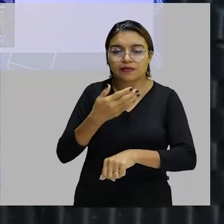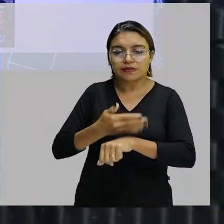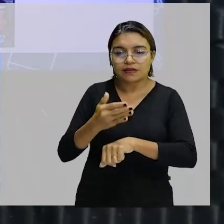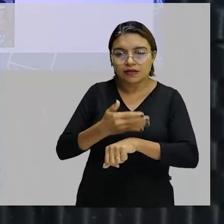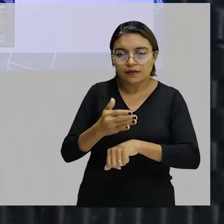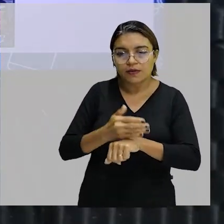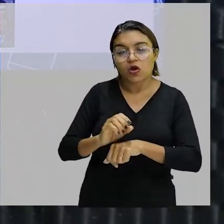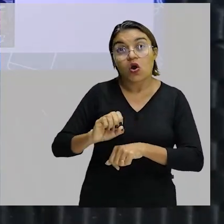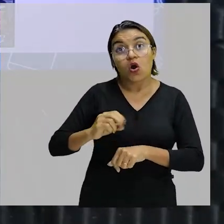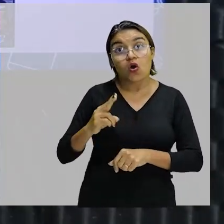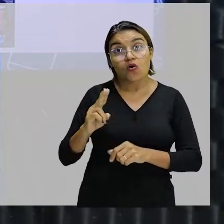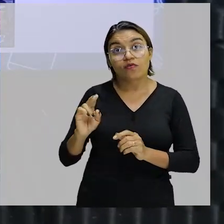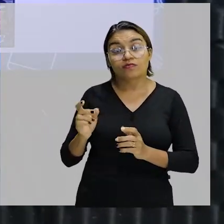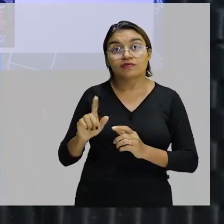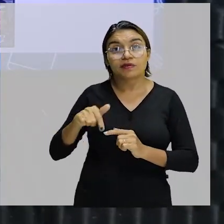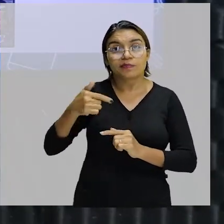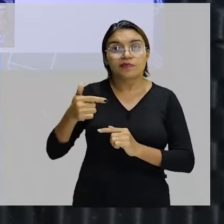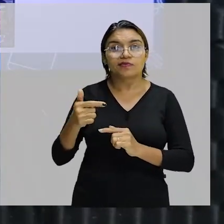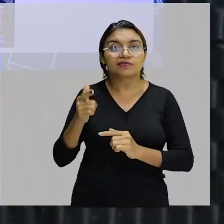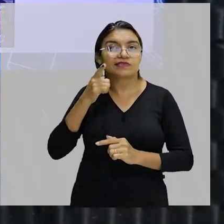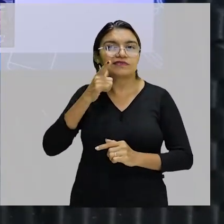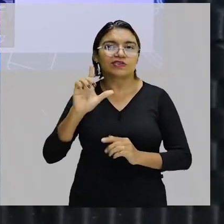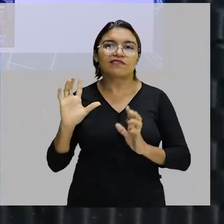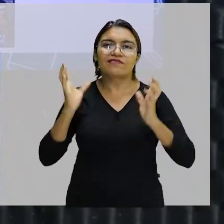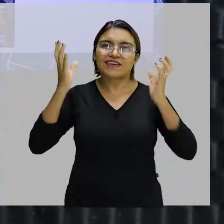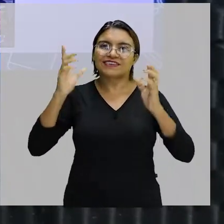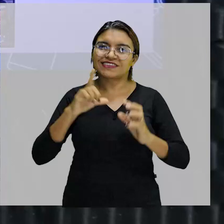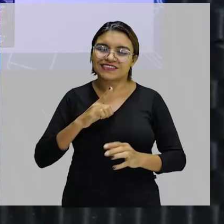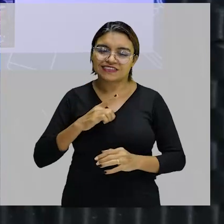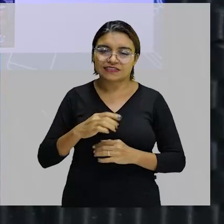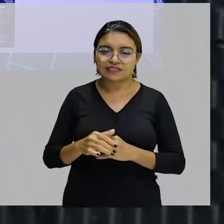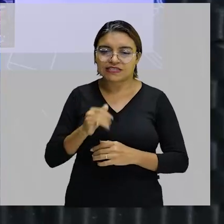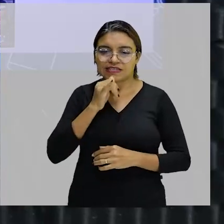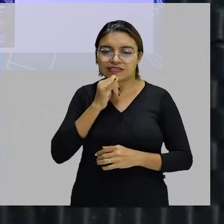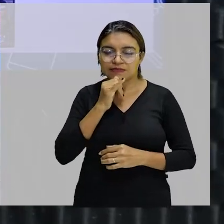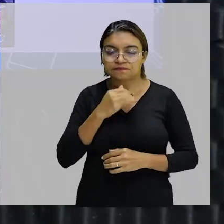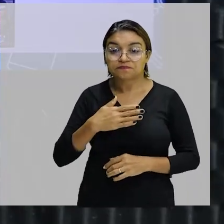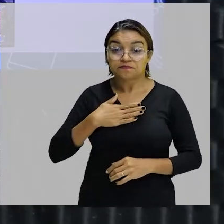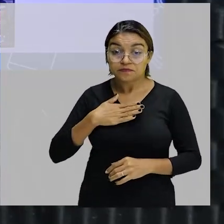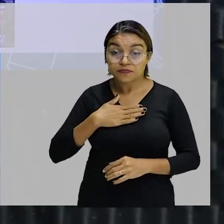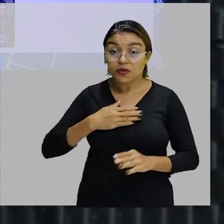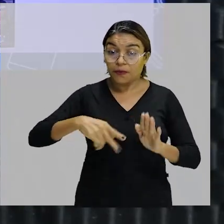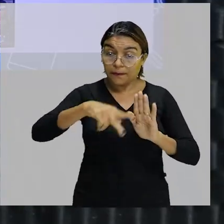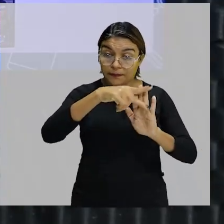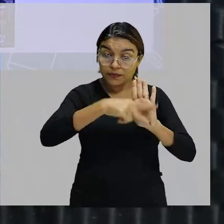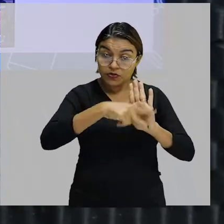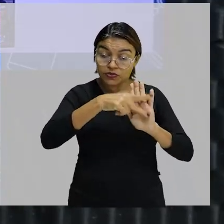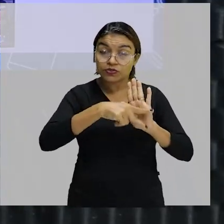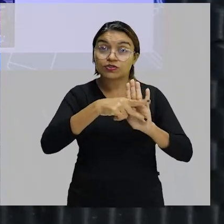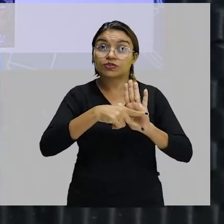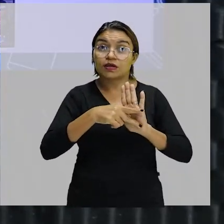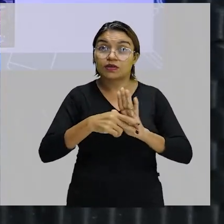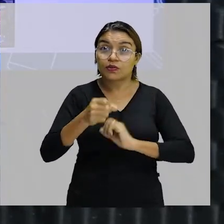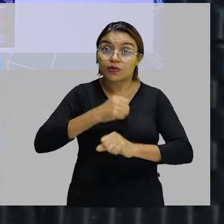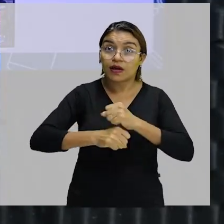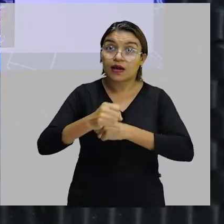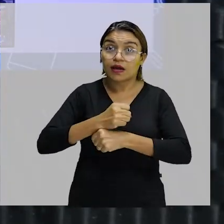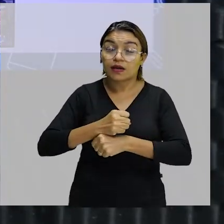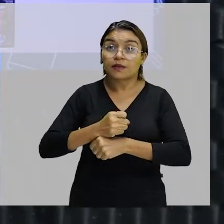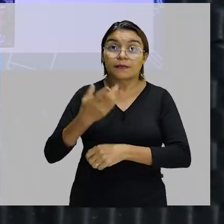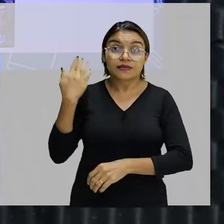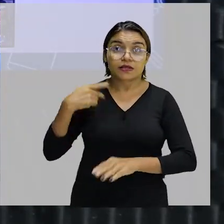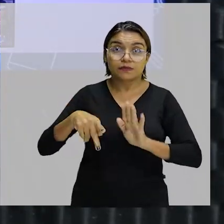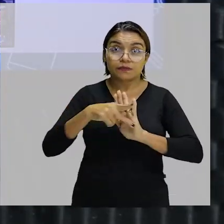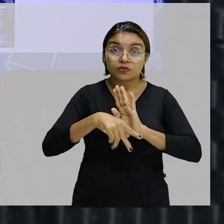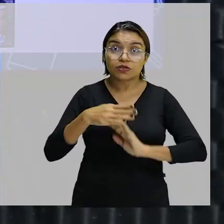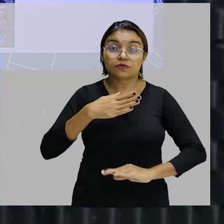festas após as vitórias. Tá aqui, eu coloquei uma imagem minha de um projeto que eu realizei ano passado. Um projeto meu. Eu tinha um projeto